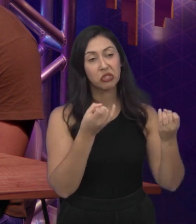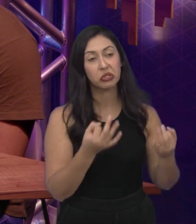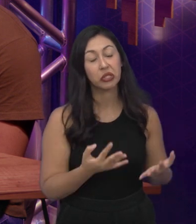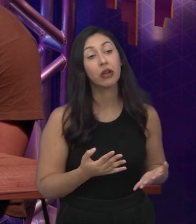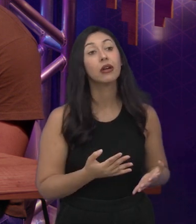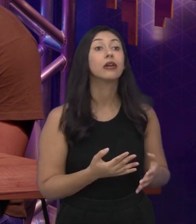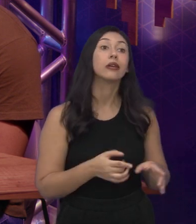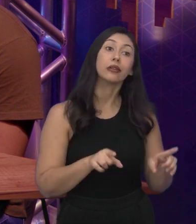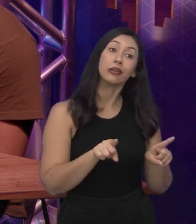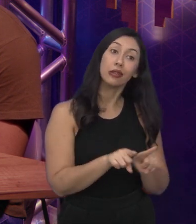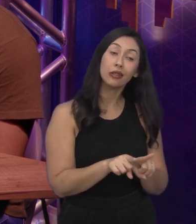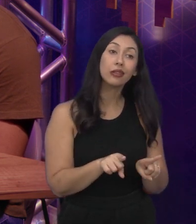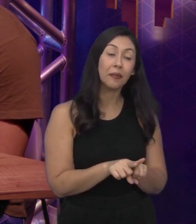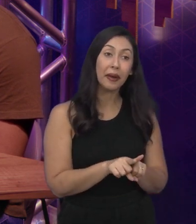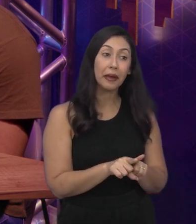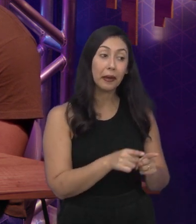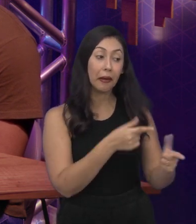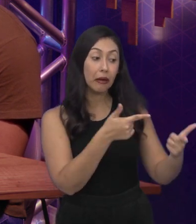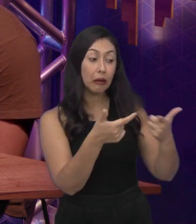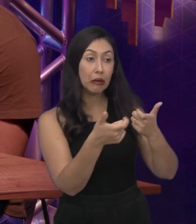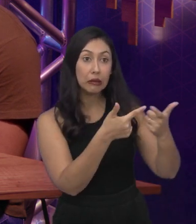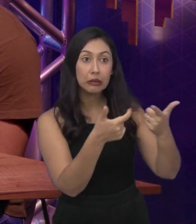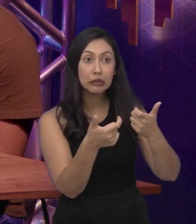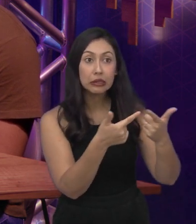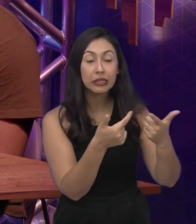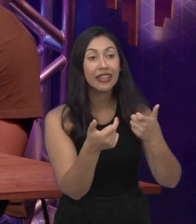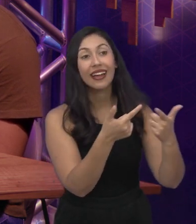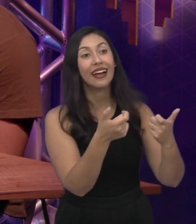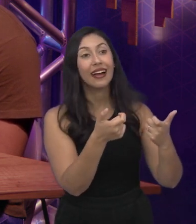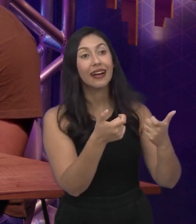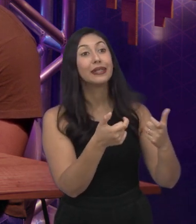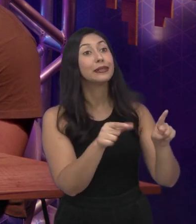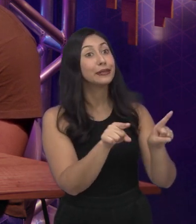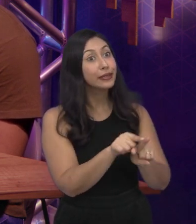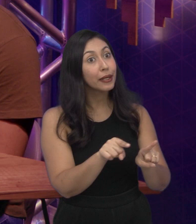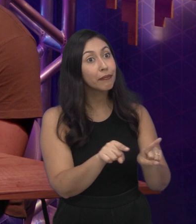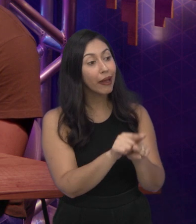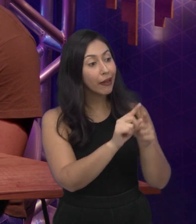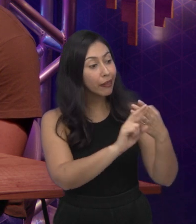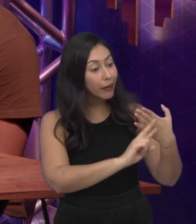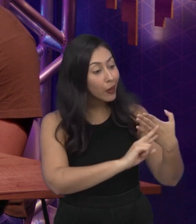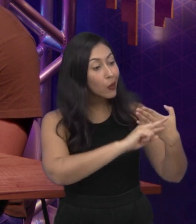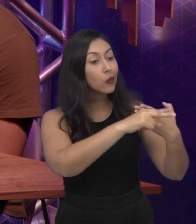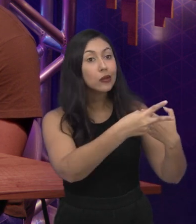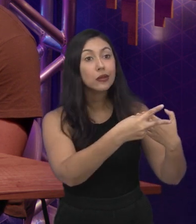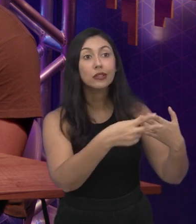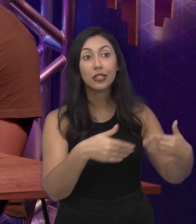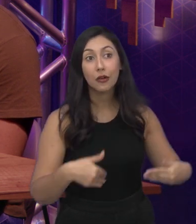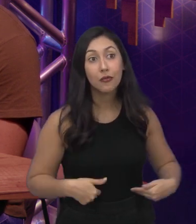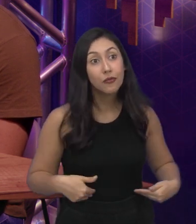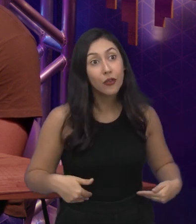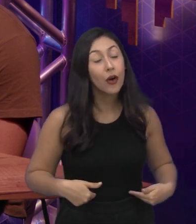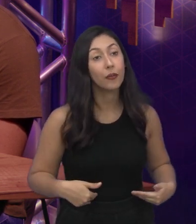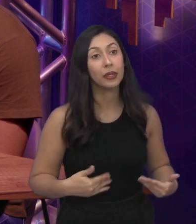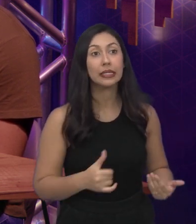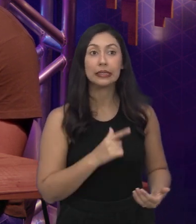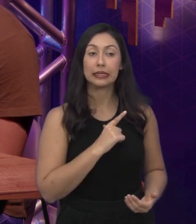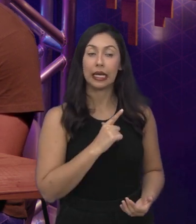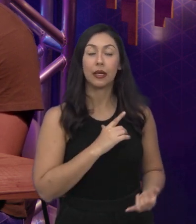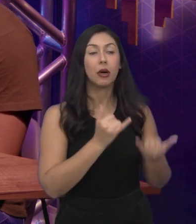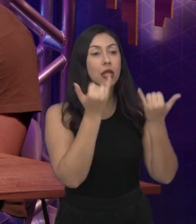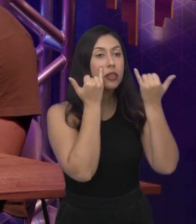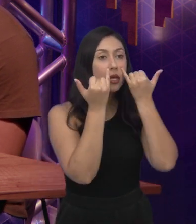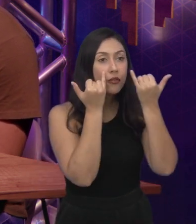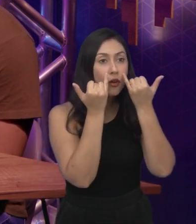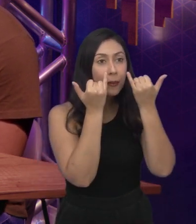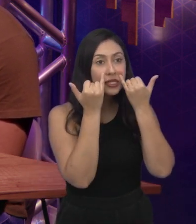E em contrapartida, a guerra, ela é um dos fatores também que causam a fome. Se a gente for pegar aqui alguns